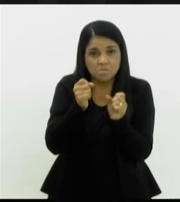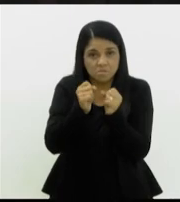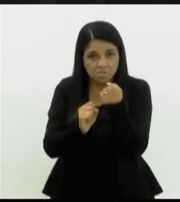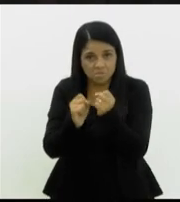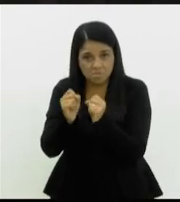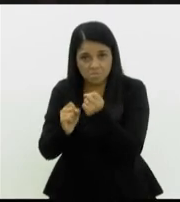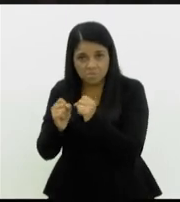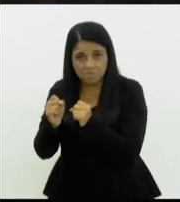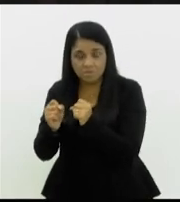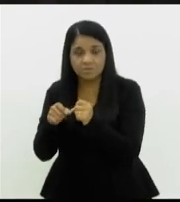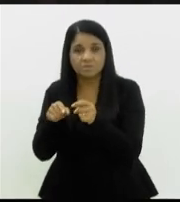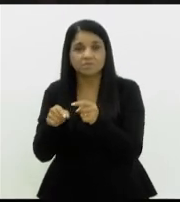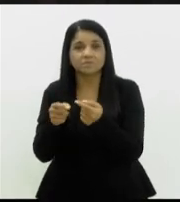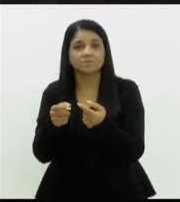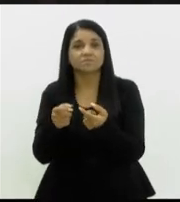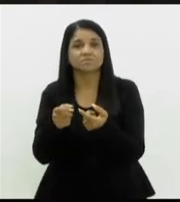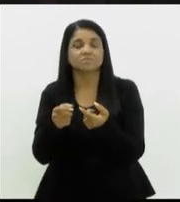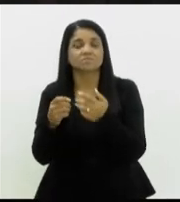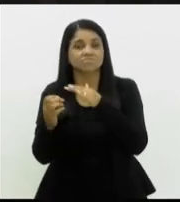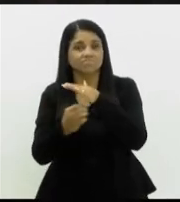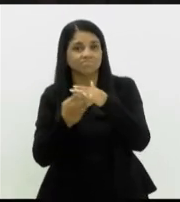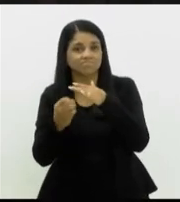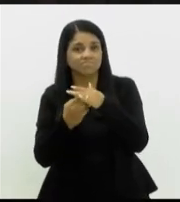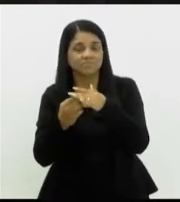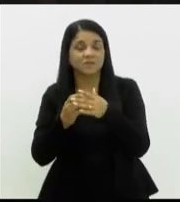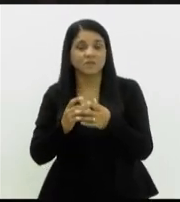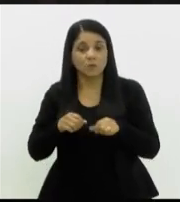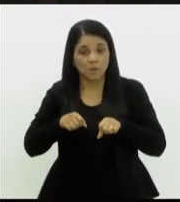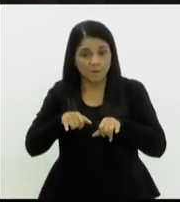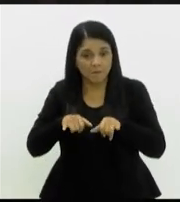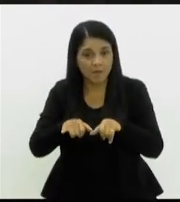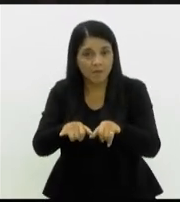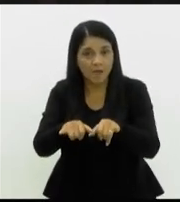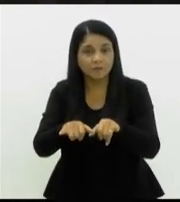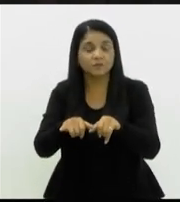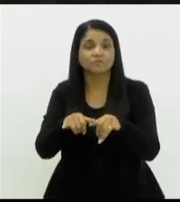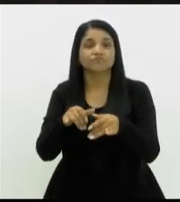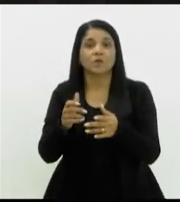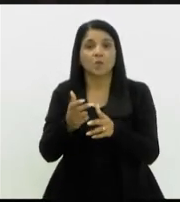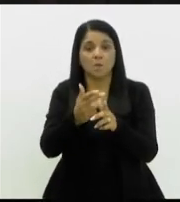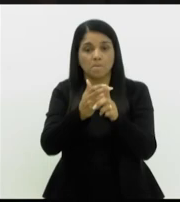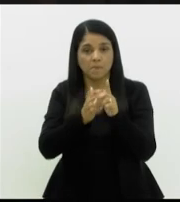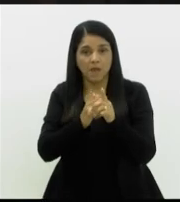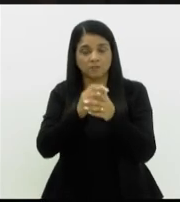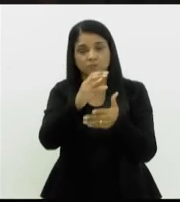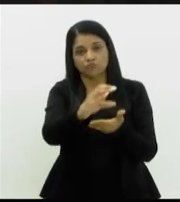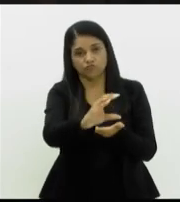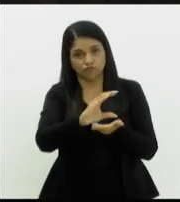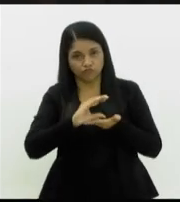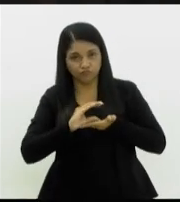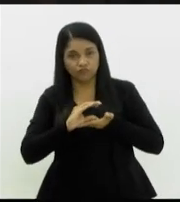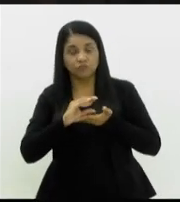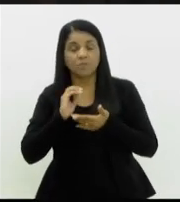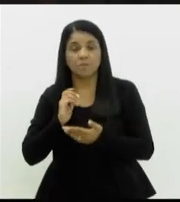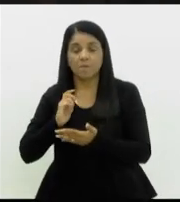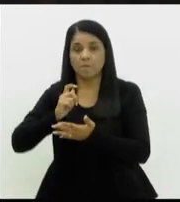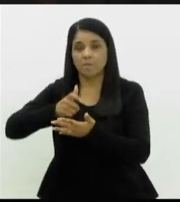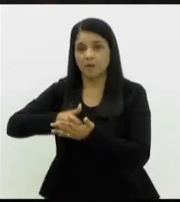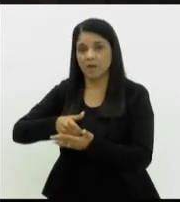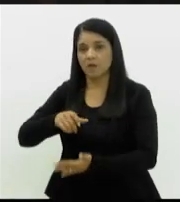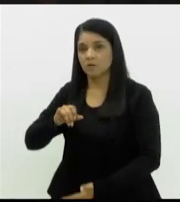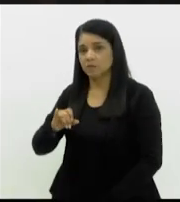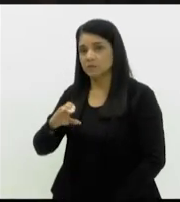mercado, tomam dinheiro com empréstimo, com juros escorchantes, para pagar o ICMS,